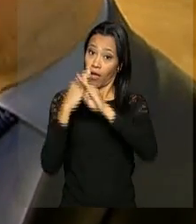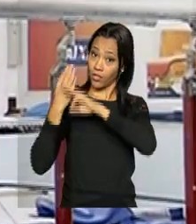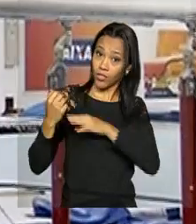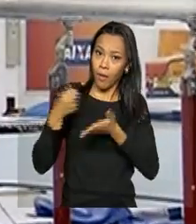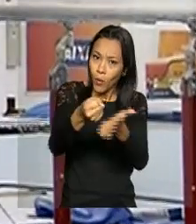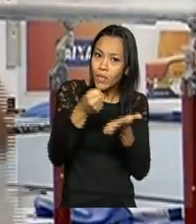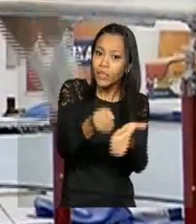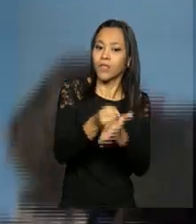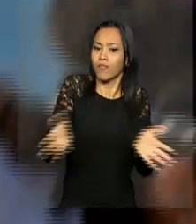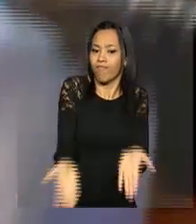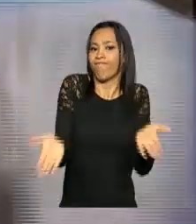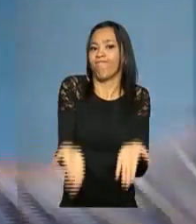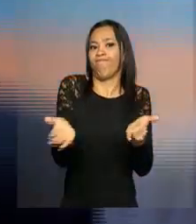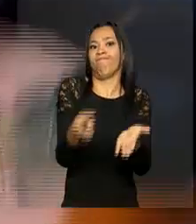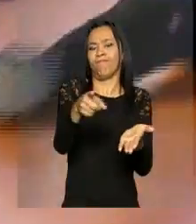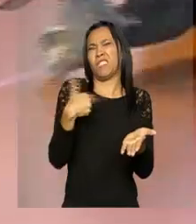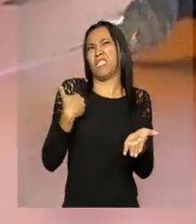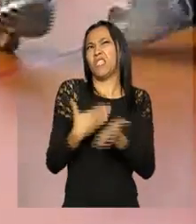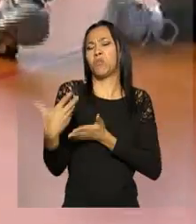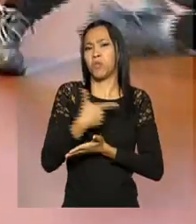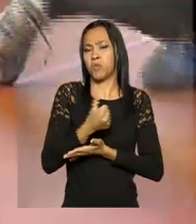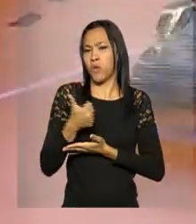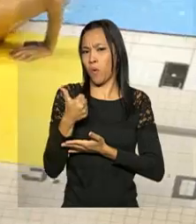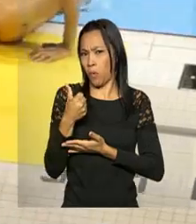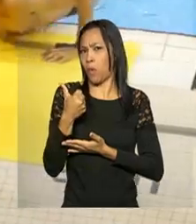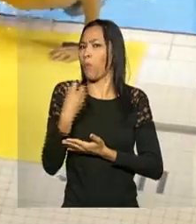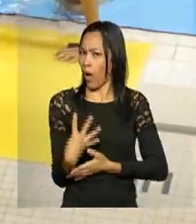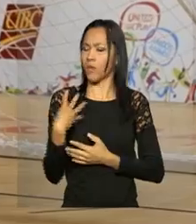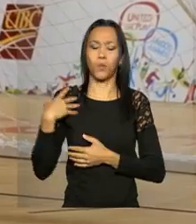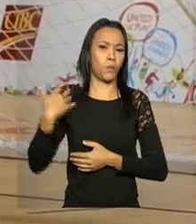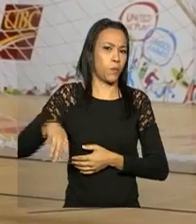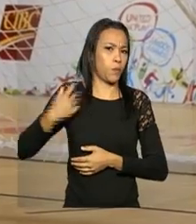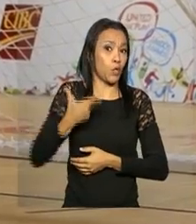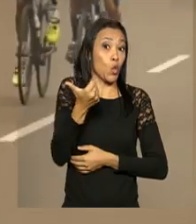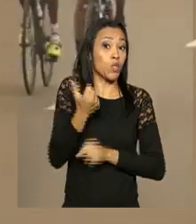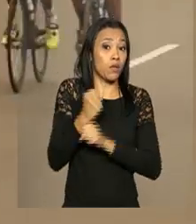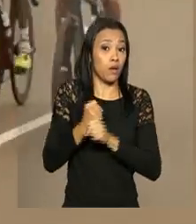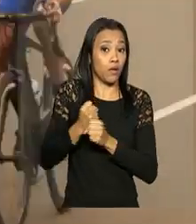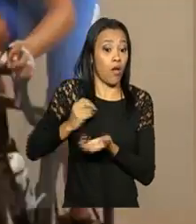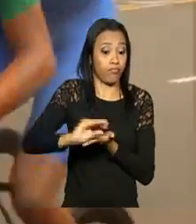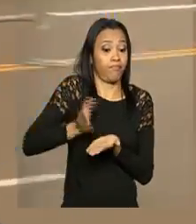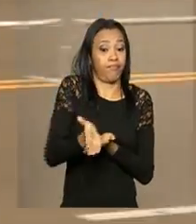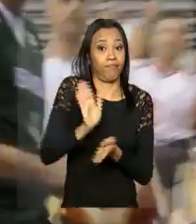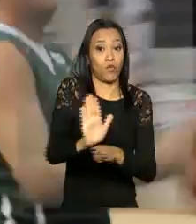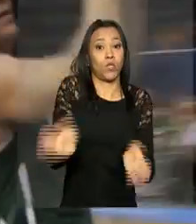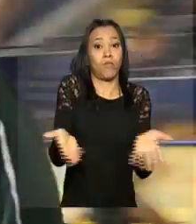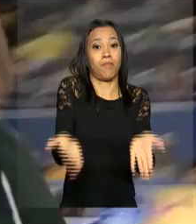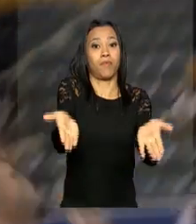desde através da Caixa Loterias, desde 2004. Então, é um patrocínio de longuíssimo prazo, já 12 anos, fez uma diferença